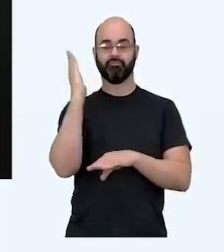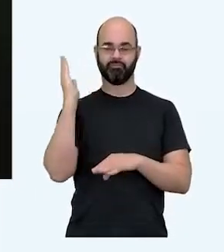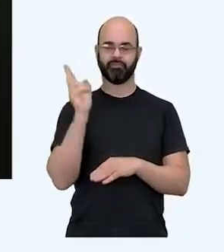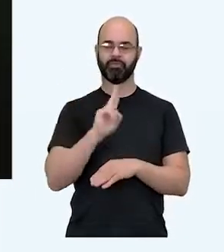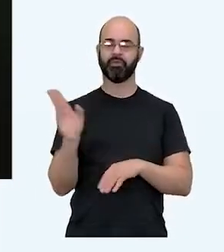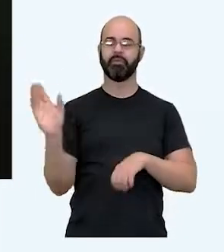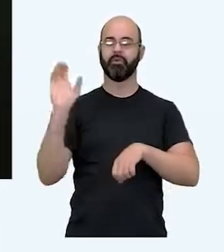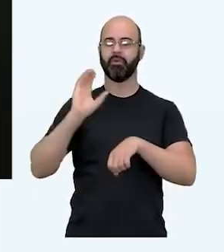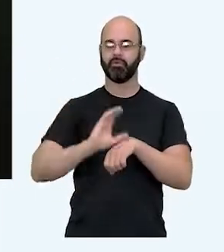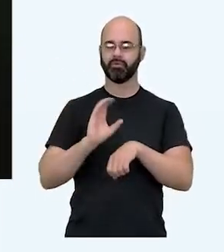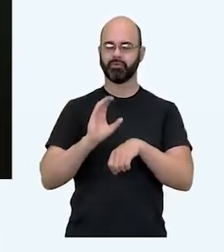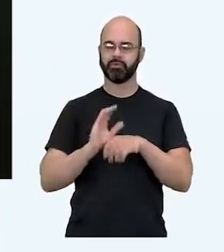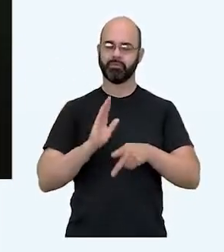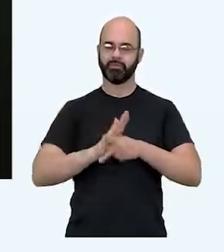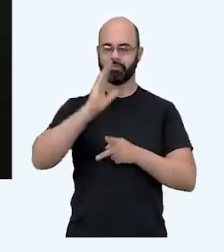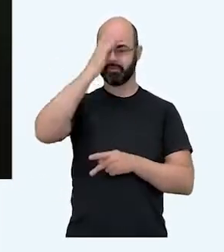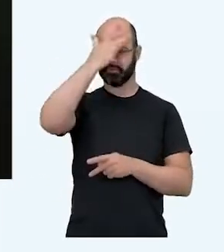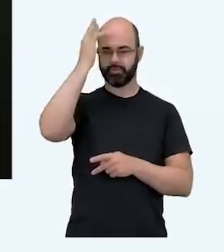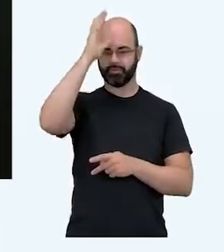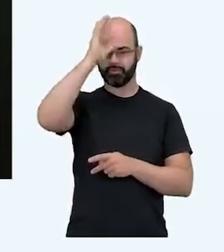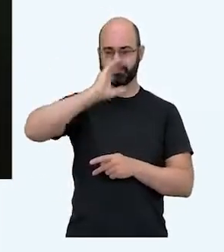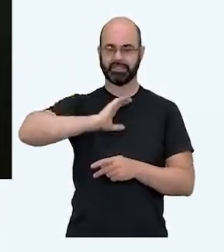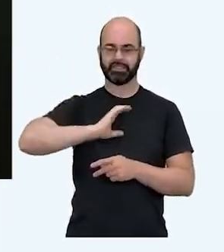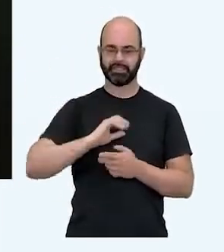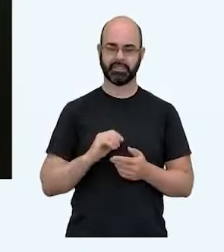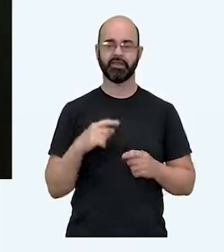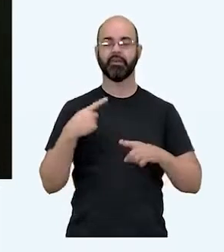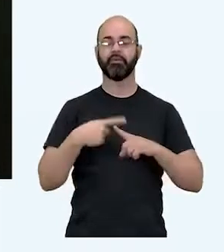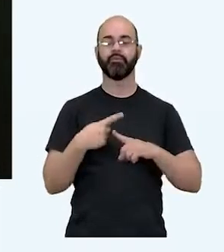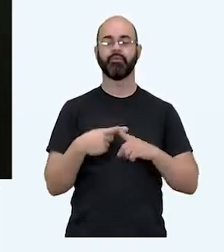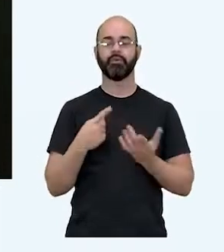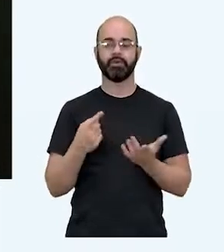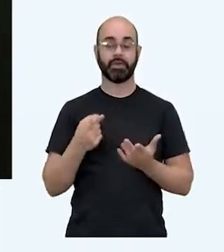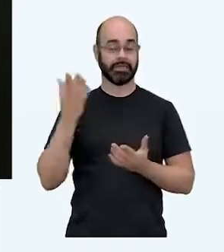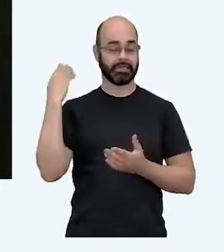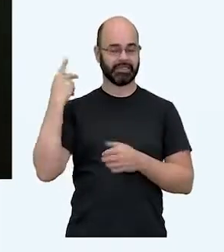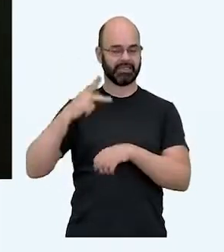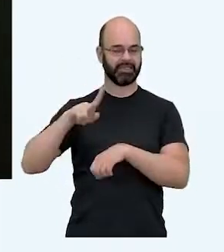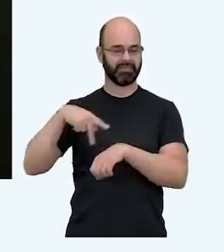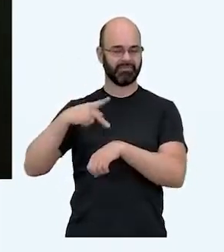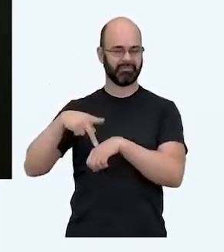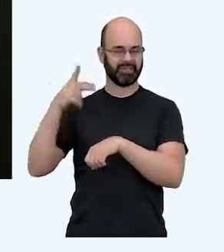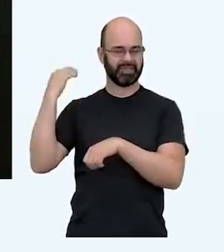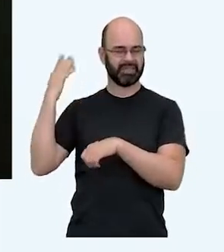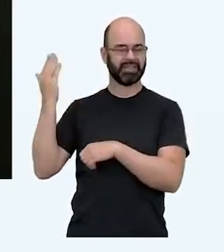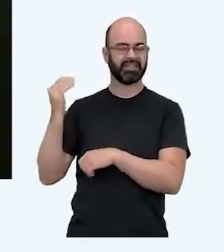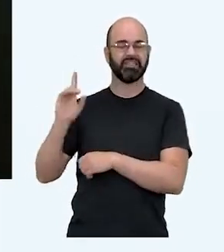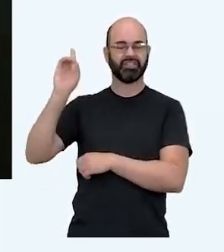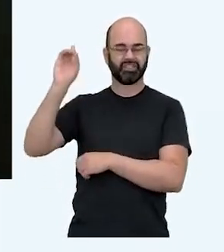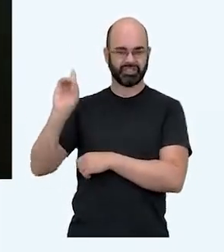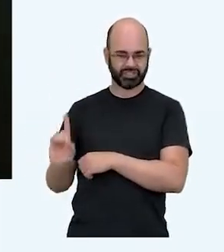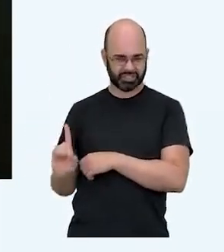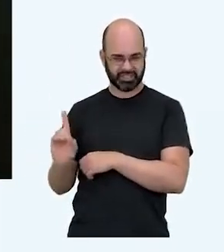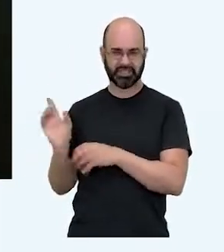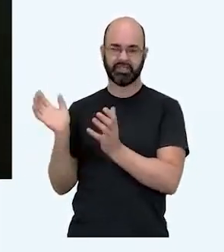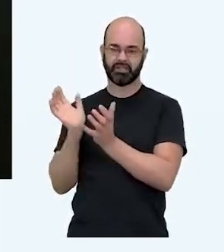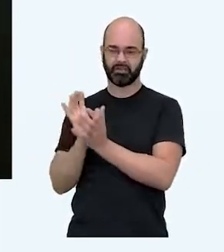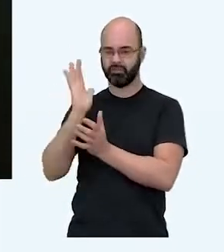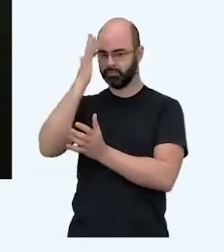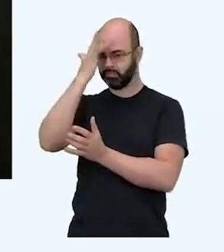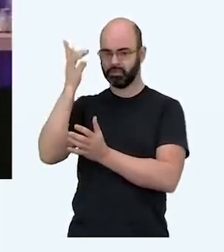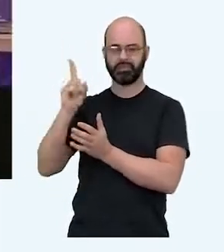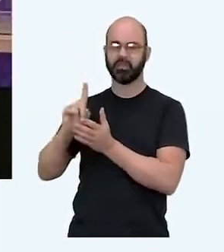de Constituição Cidadã. Isso porque nosso país havia saído de um período em que vários direitos civis e sociais tinham